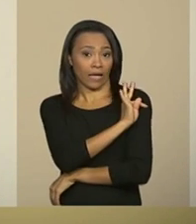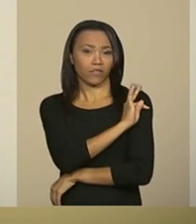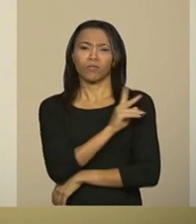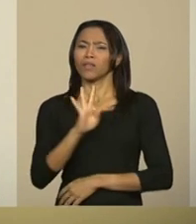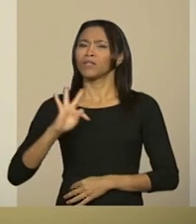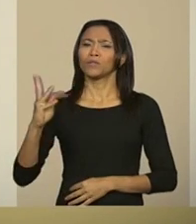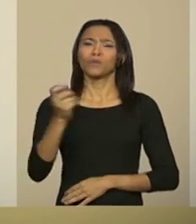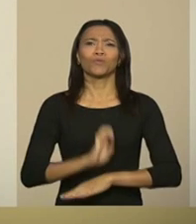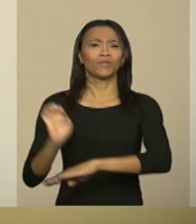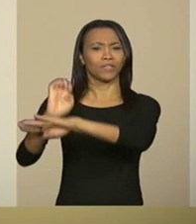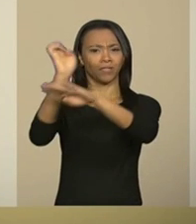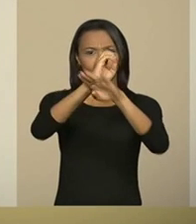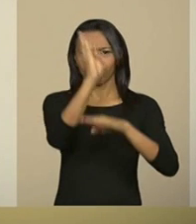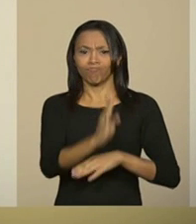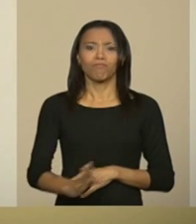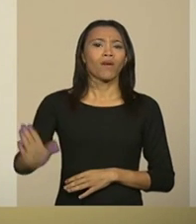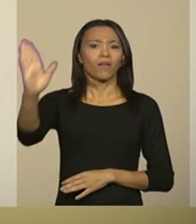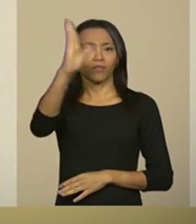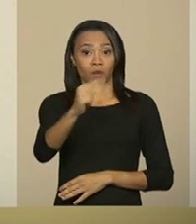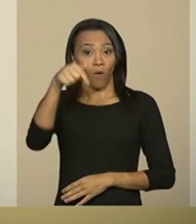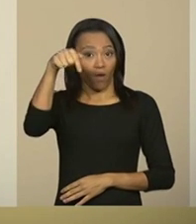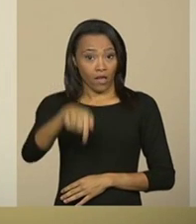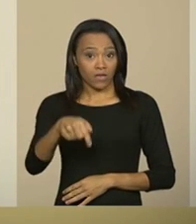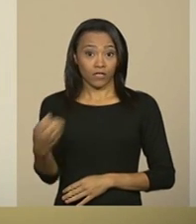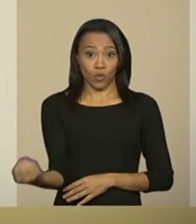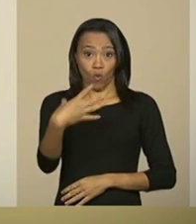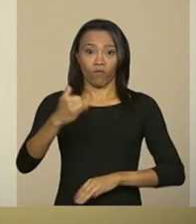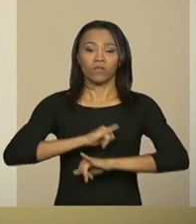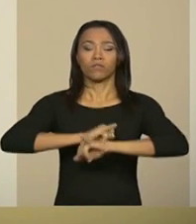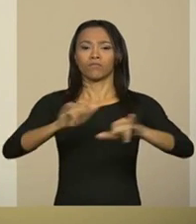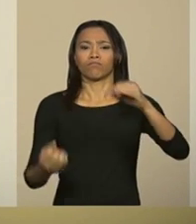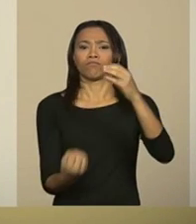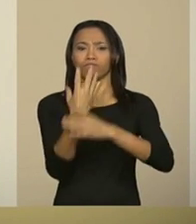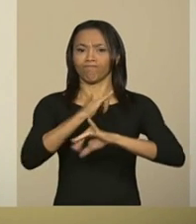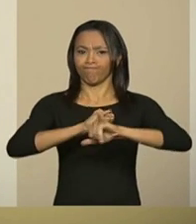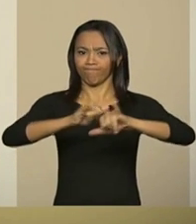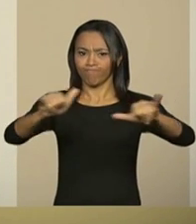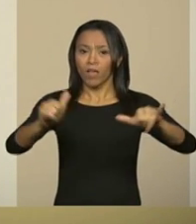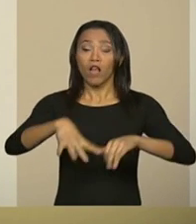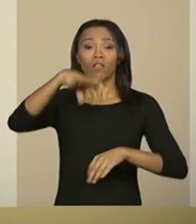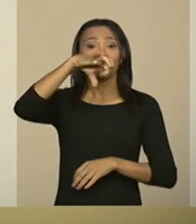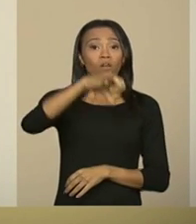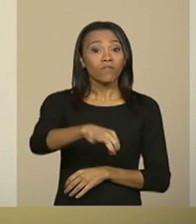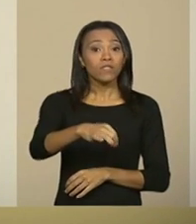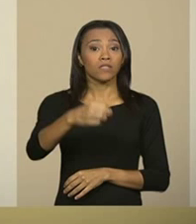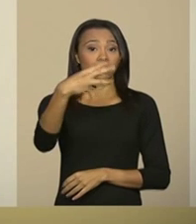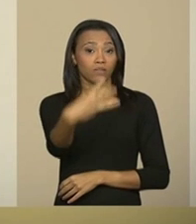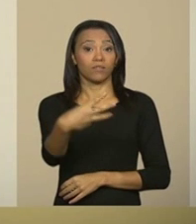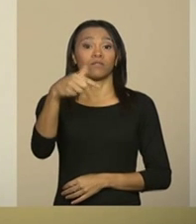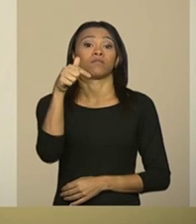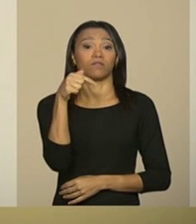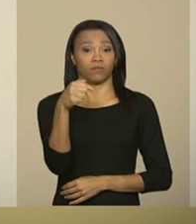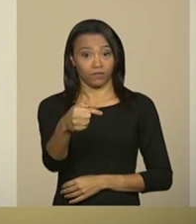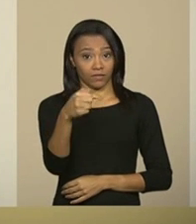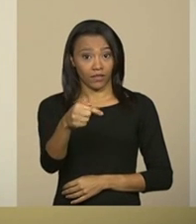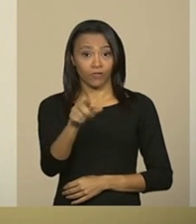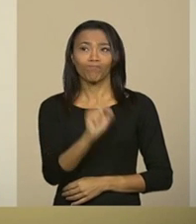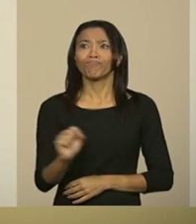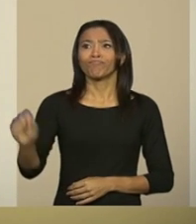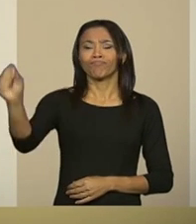todos os estados do brasil nesta edição do sisu técnico luciano 937